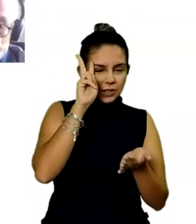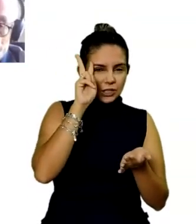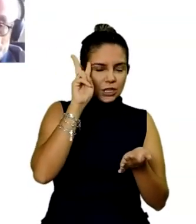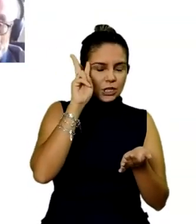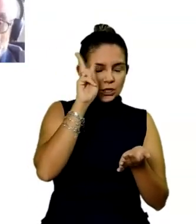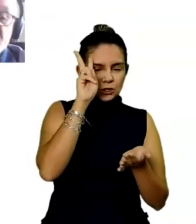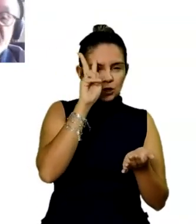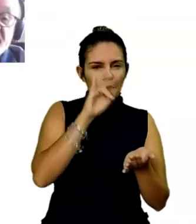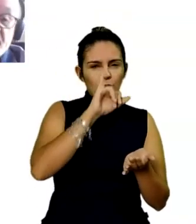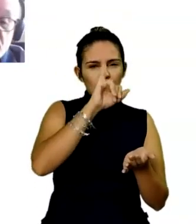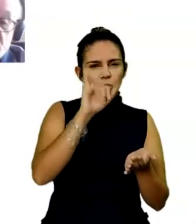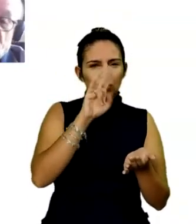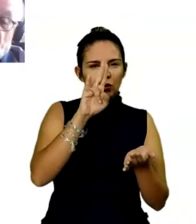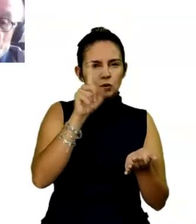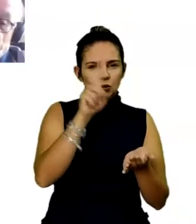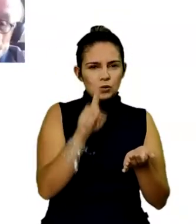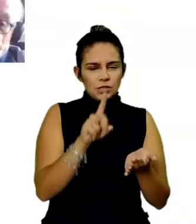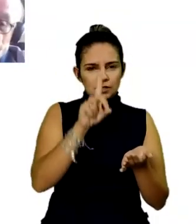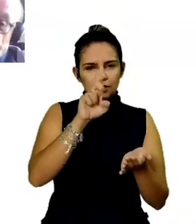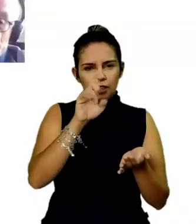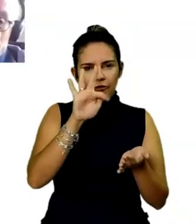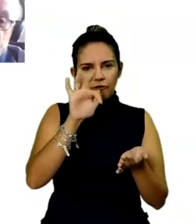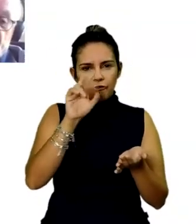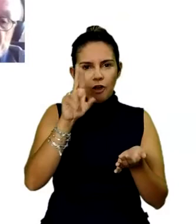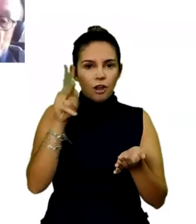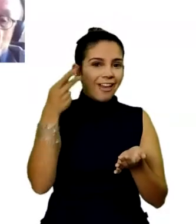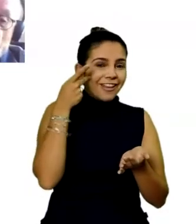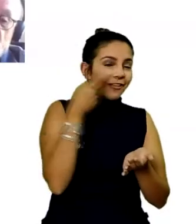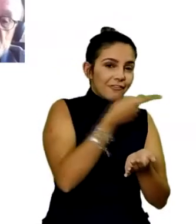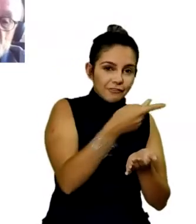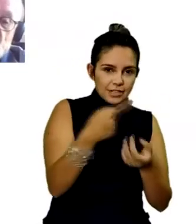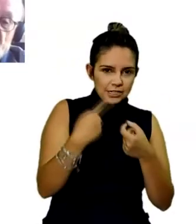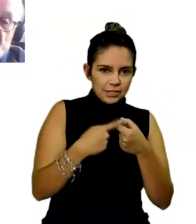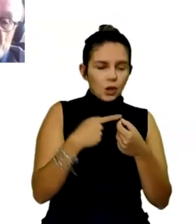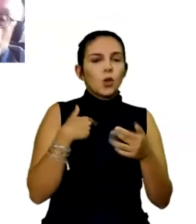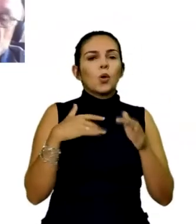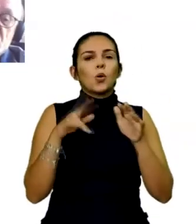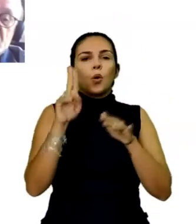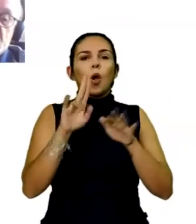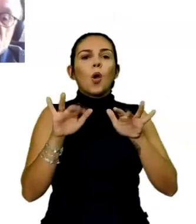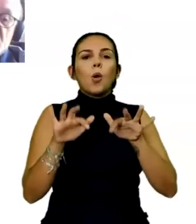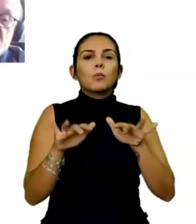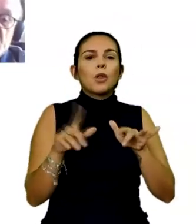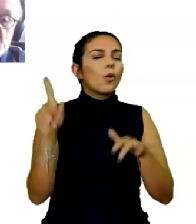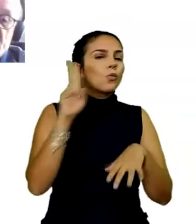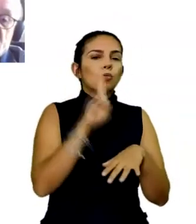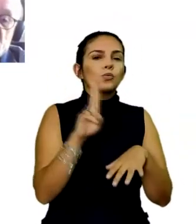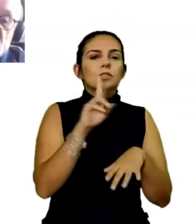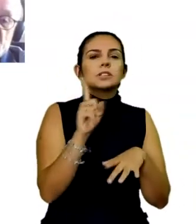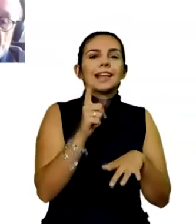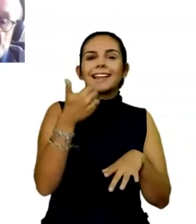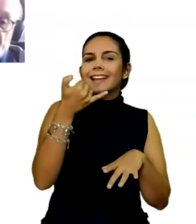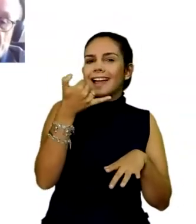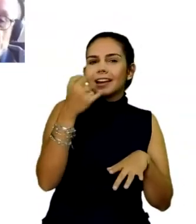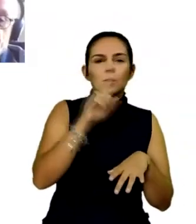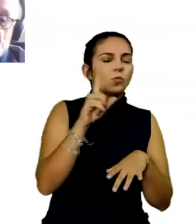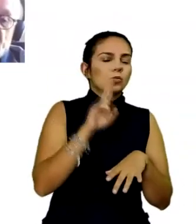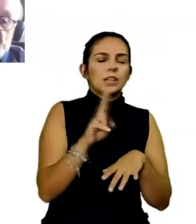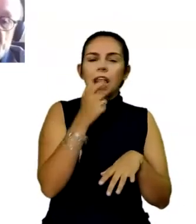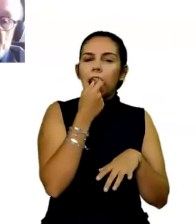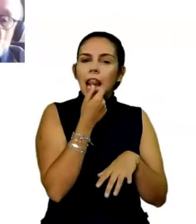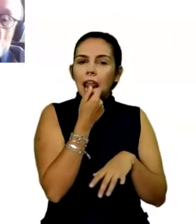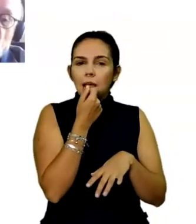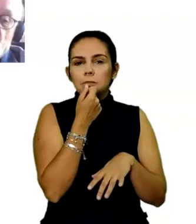Fora. Uma Visita a Juiz de Fora é o livro, que eu usei computador. Eu não usei caneta, não usei lápis.